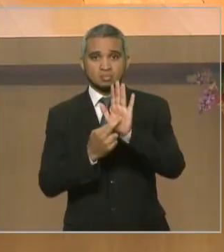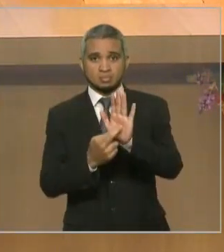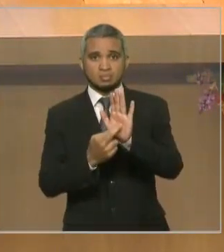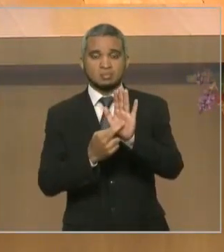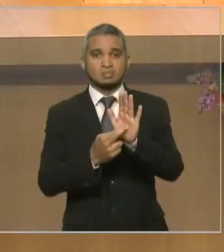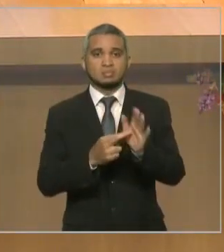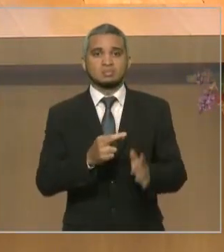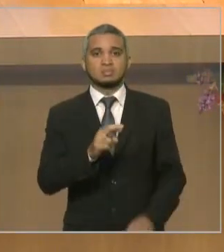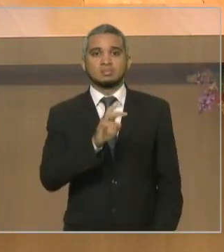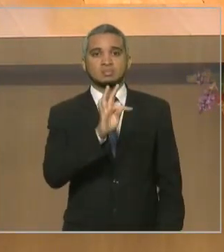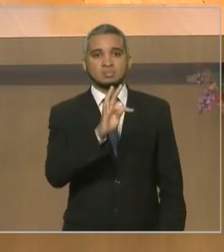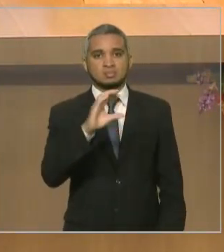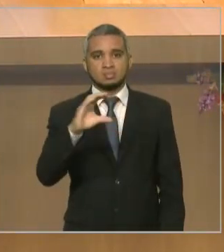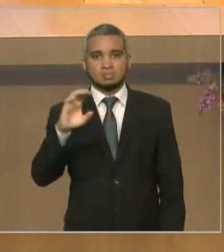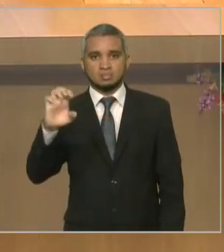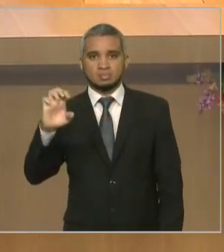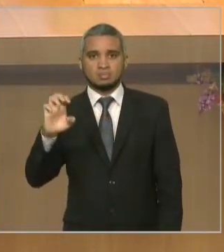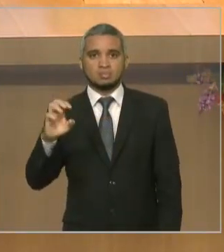Estado.